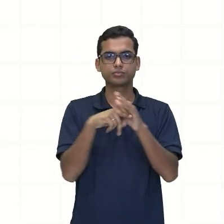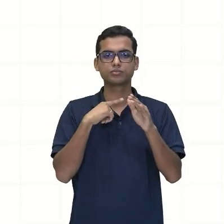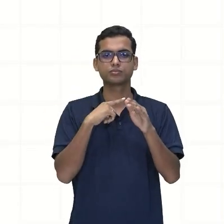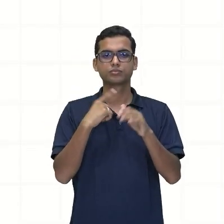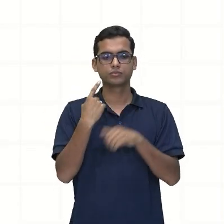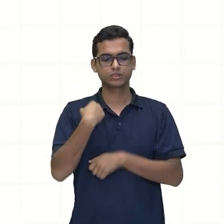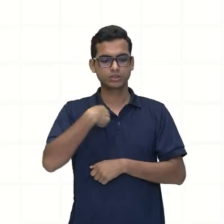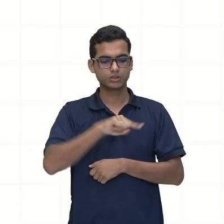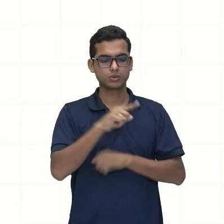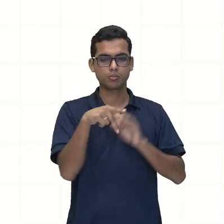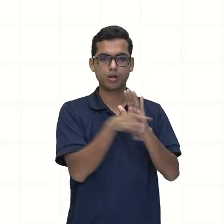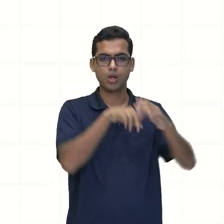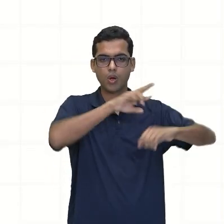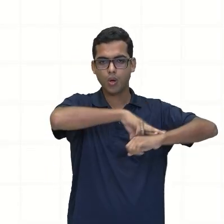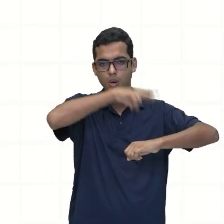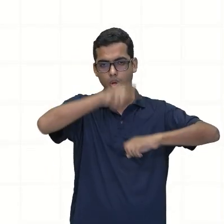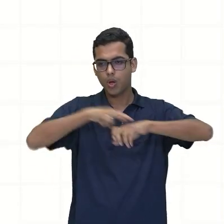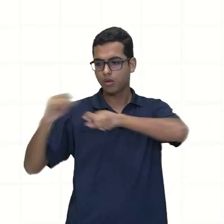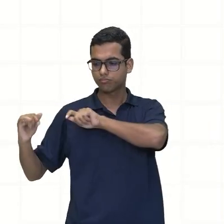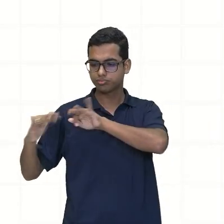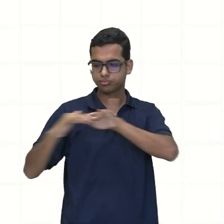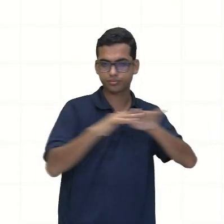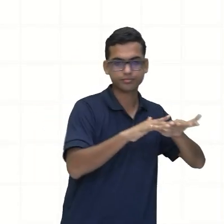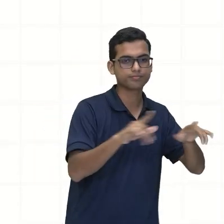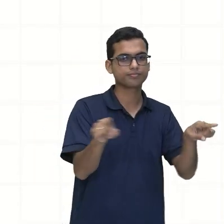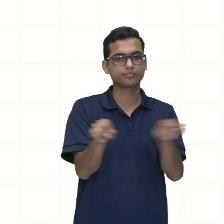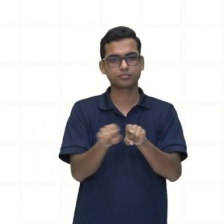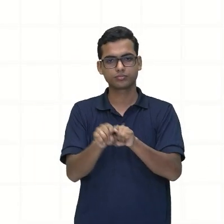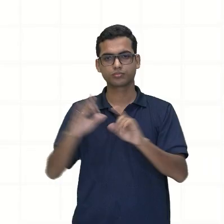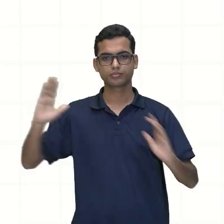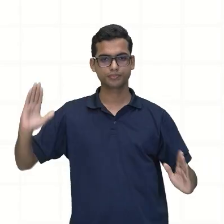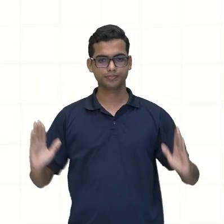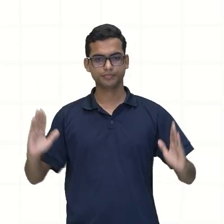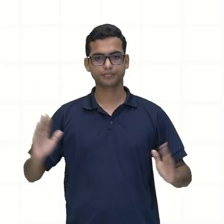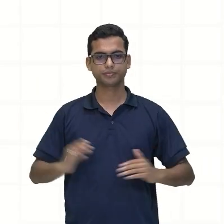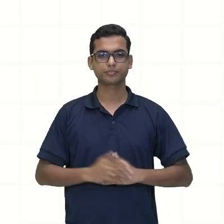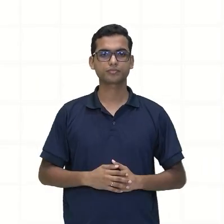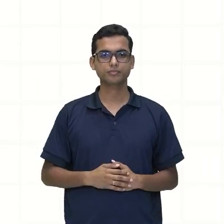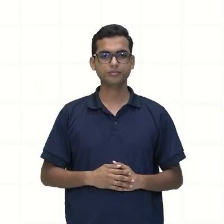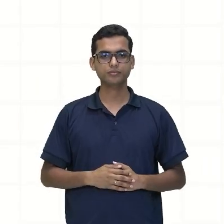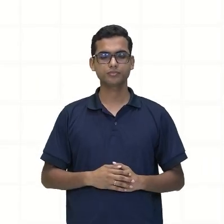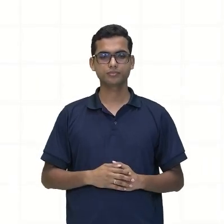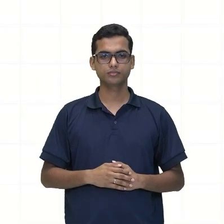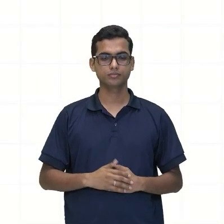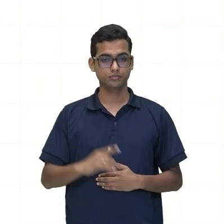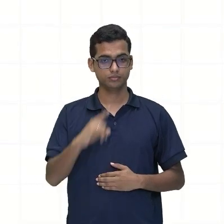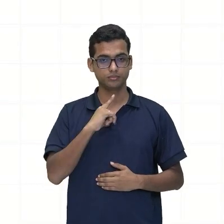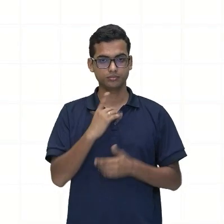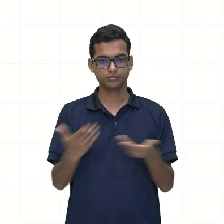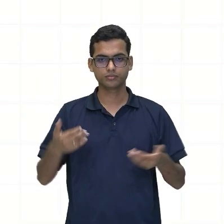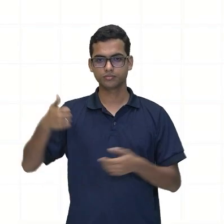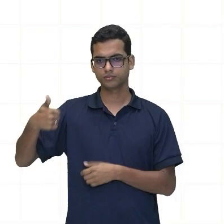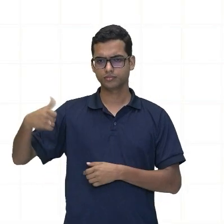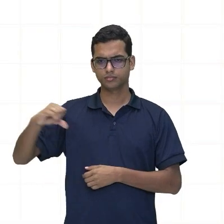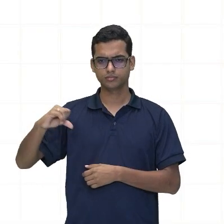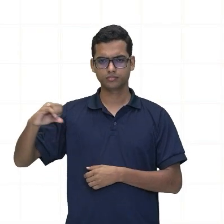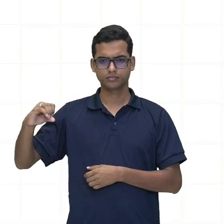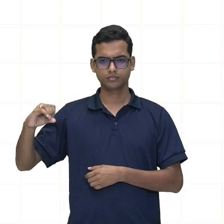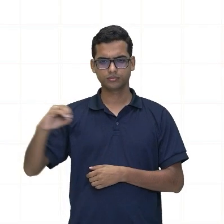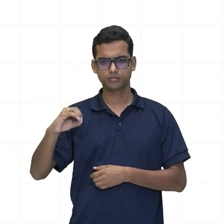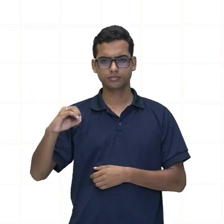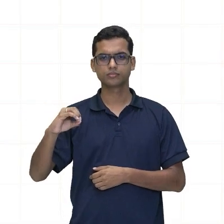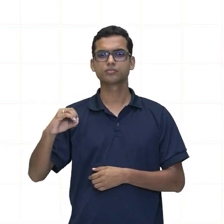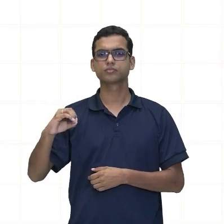1970, 1980, 1990, tá bom? Aí nós temos de 1990 até 2010, aí nós temos os